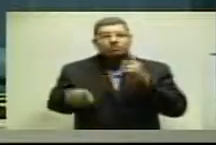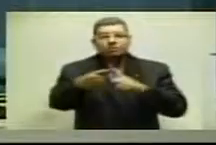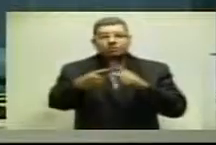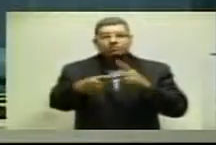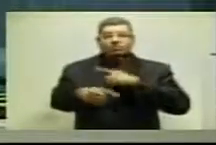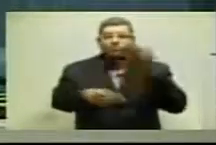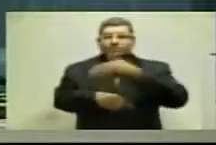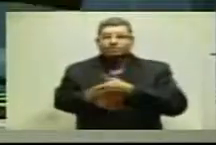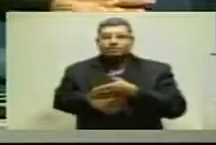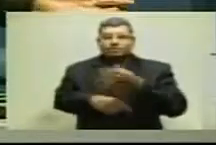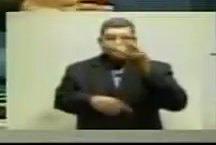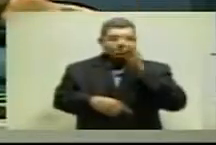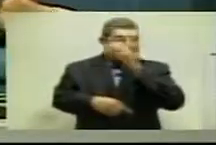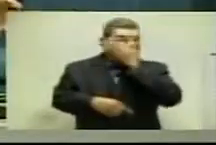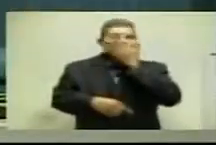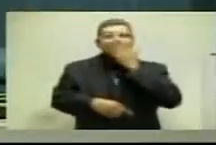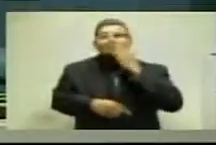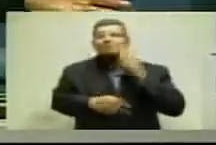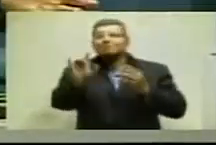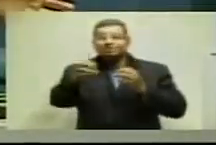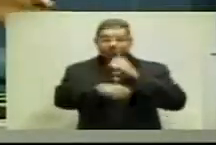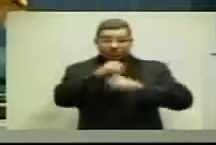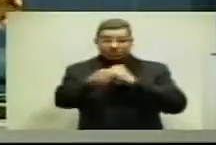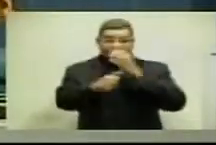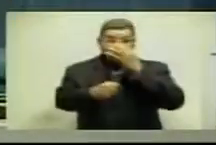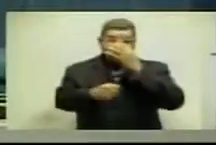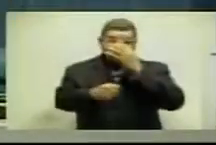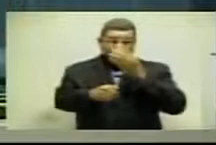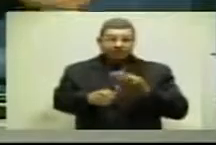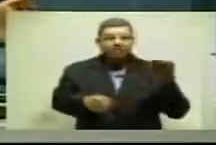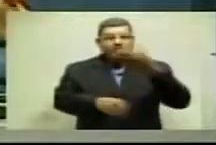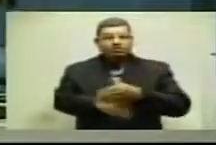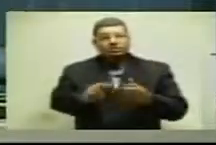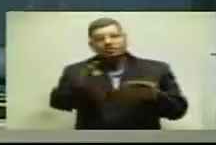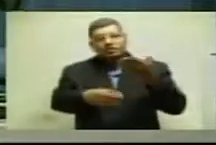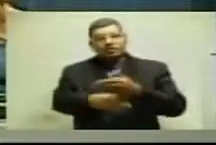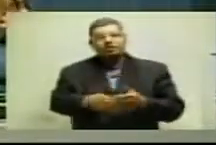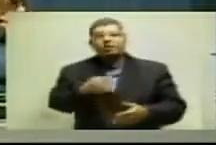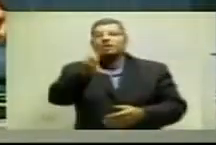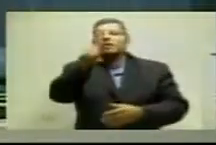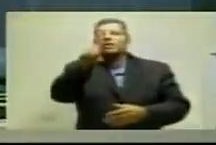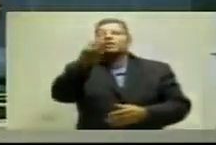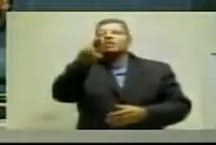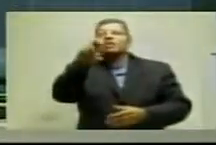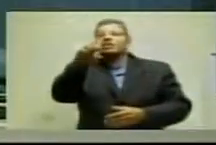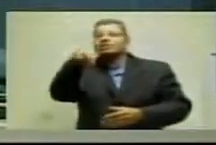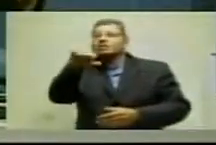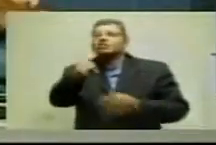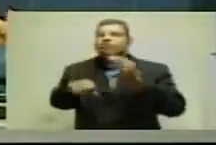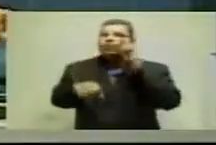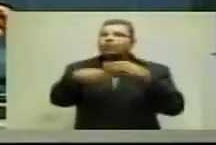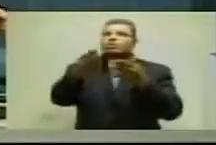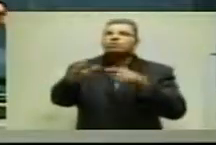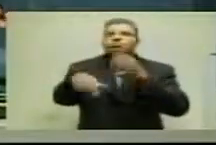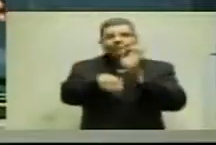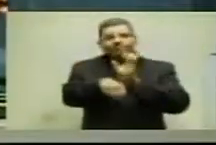porque é absolutamente instável. A cada ano, ou a cada quinquênio, ou a cada decênio, teria que avaliar quais